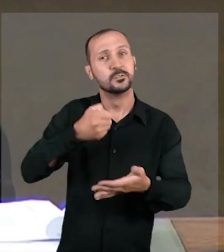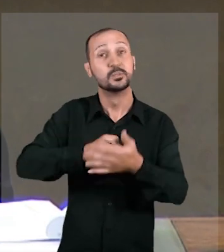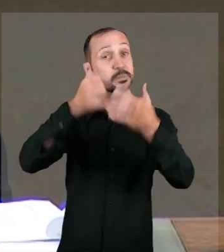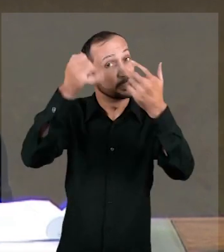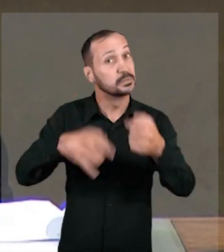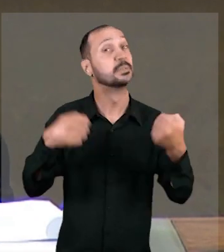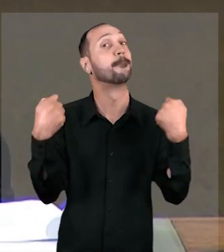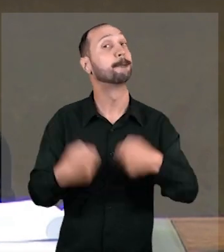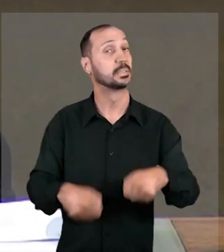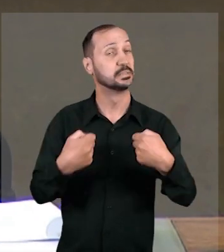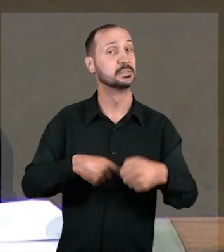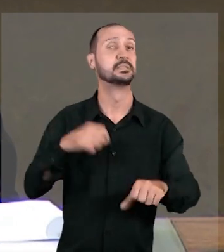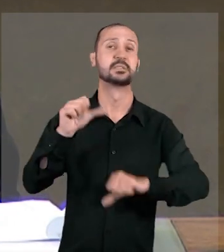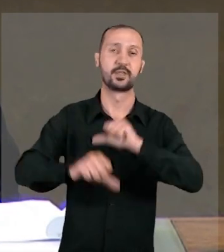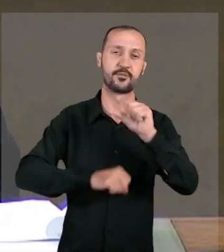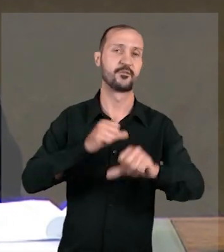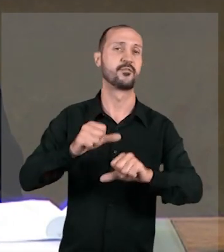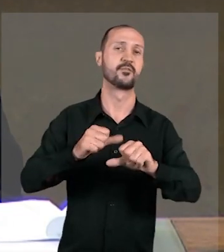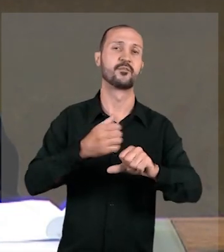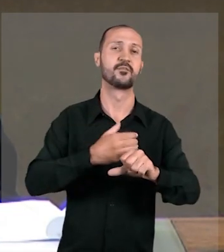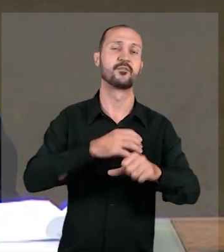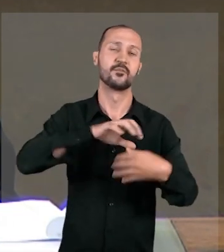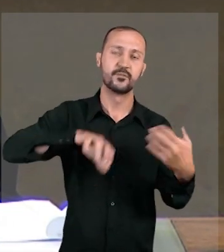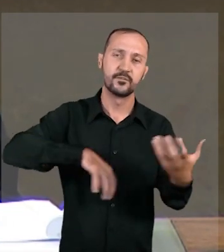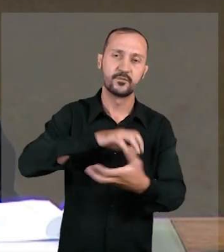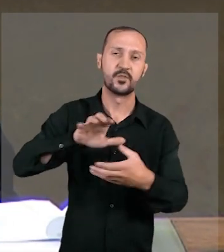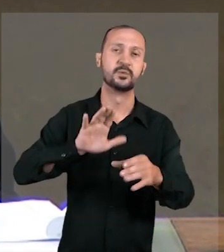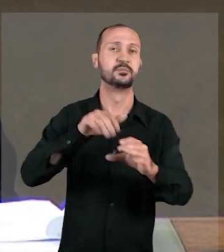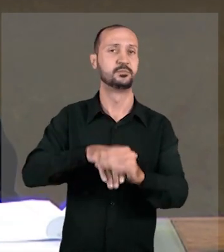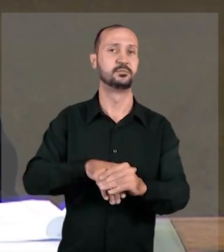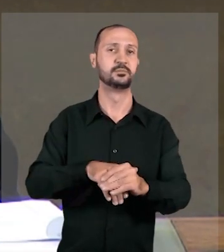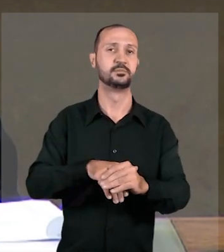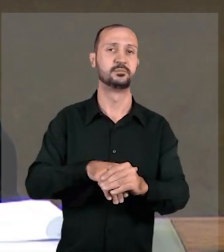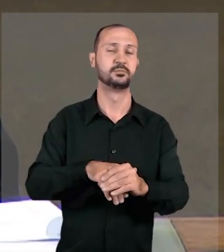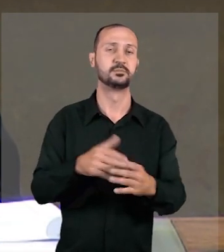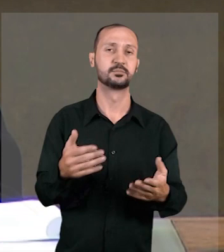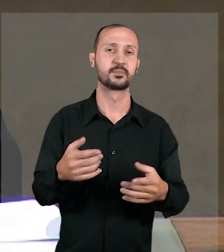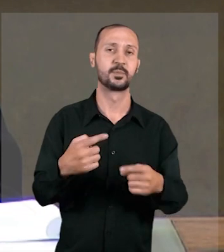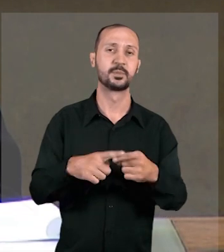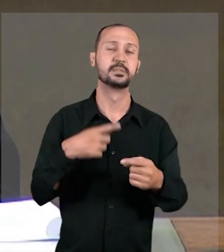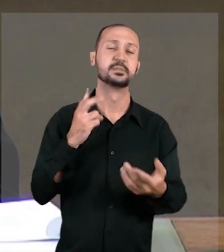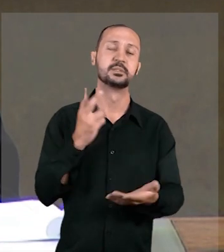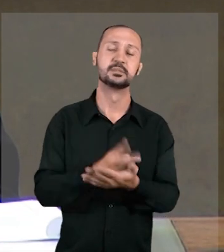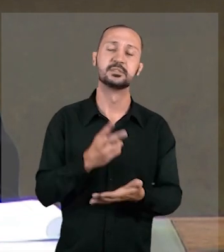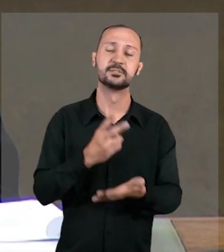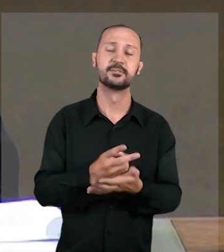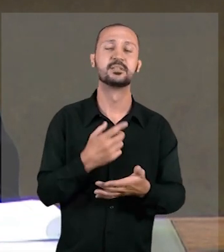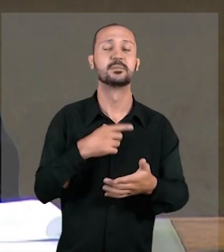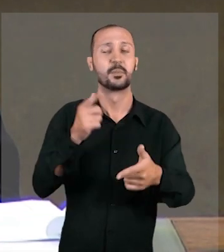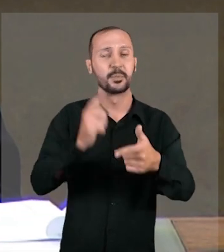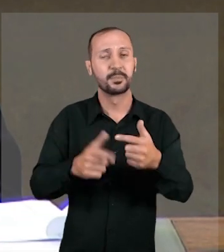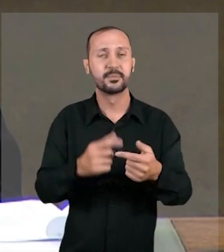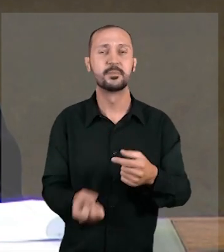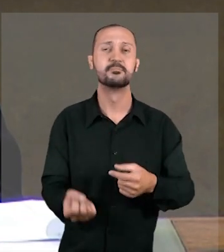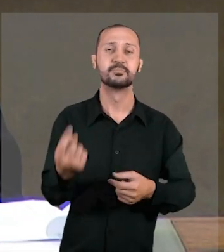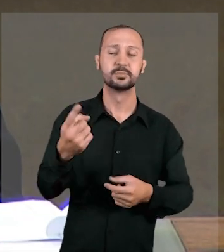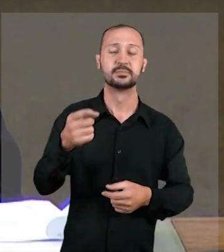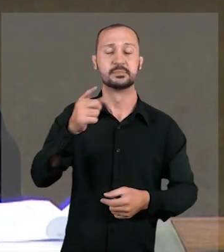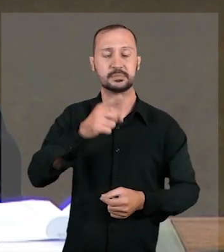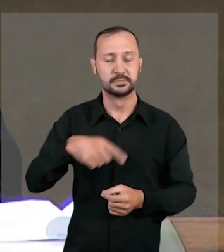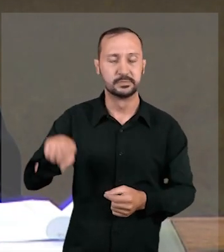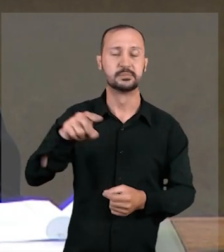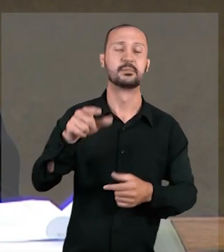dessa necessidade, porque acho que, do contrário, nós continuaremos andando em círculos com